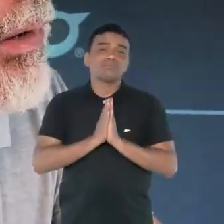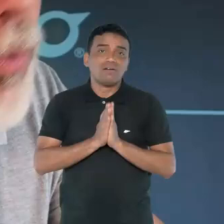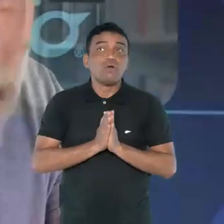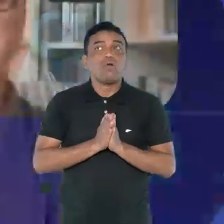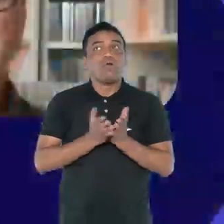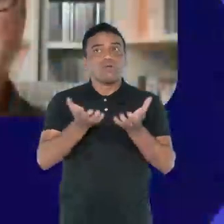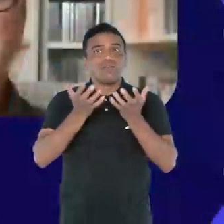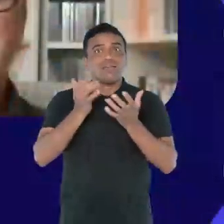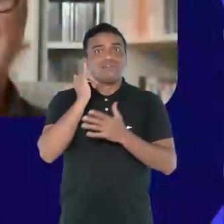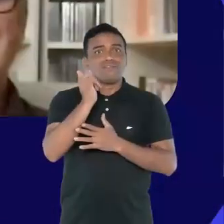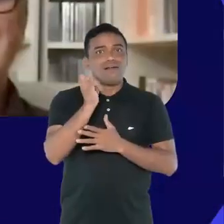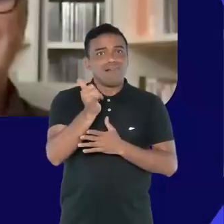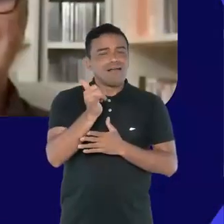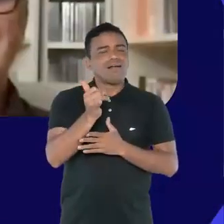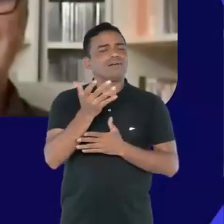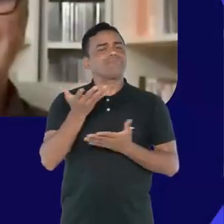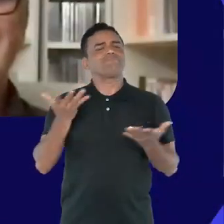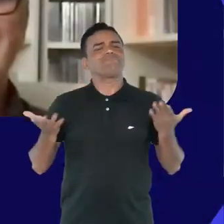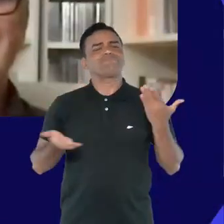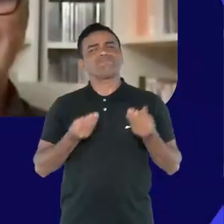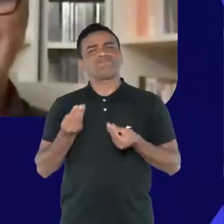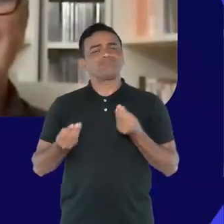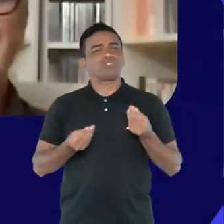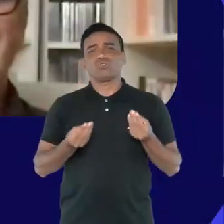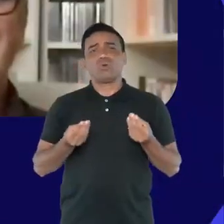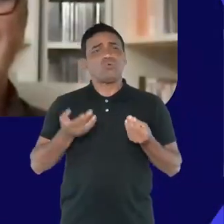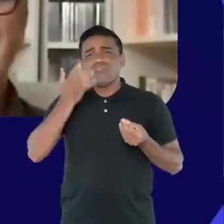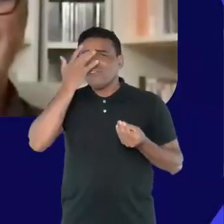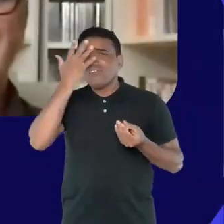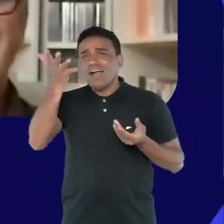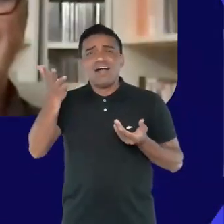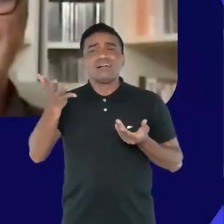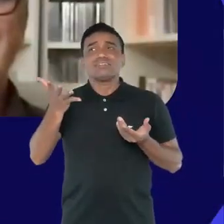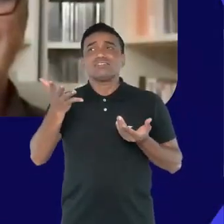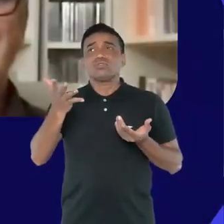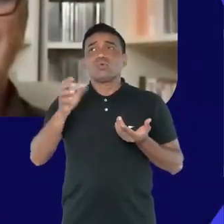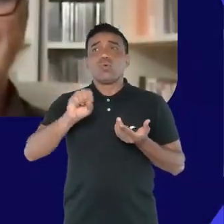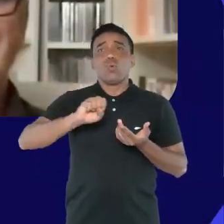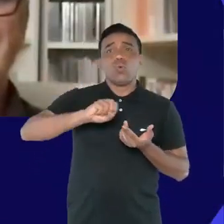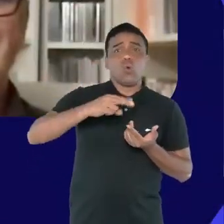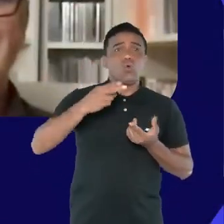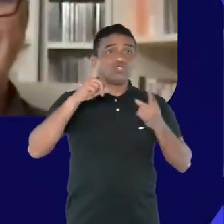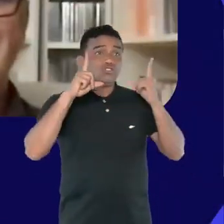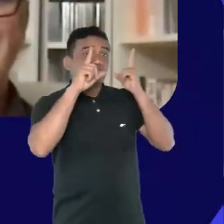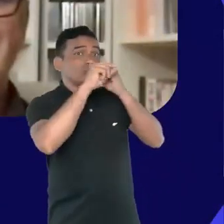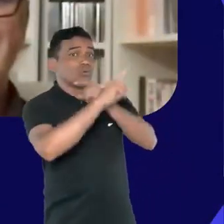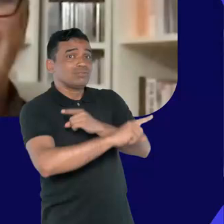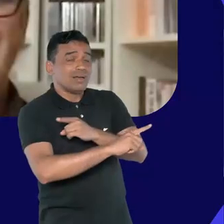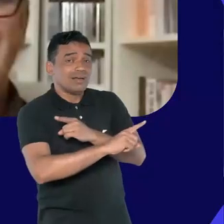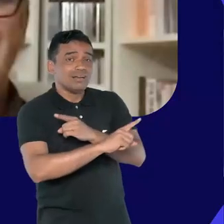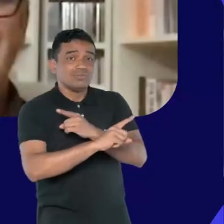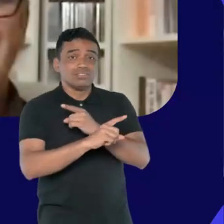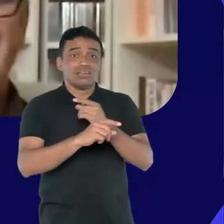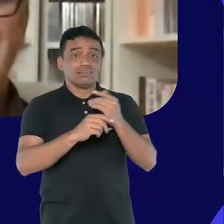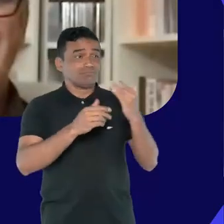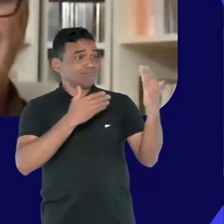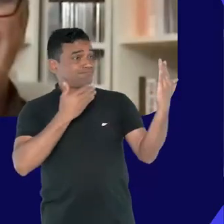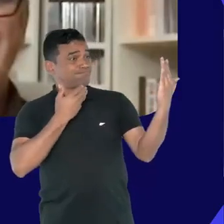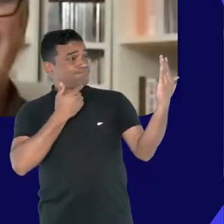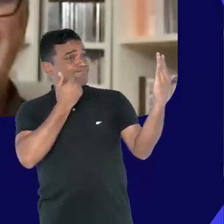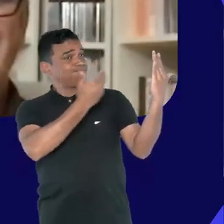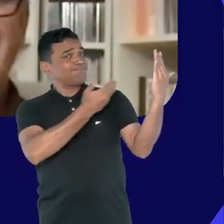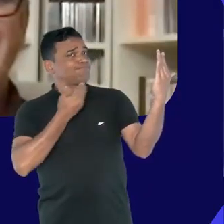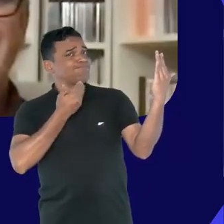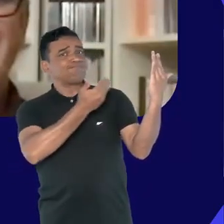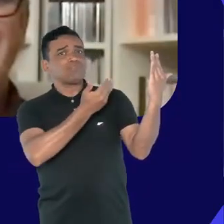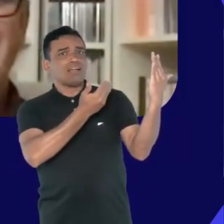dizer com que facilidade ou com que dificuldade você se coloca à sua frente e diz